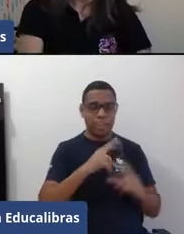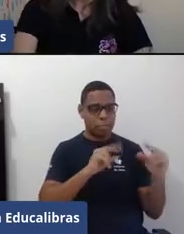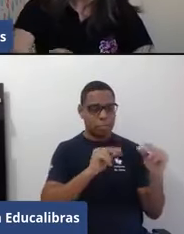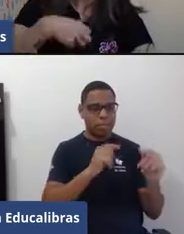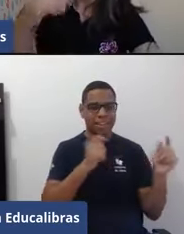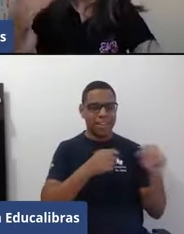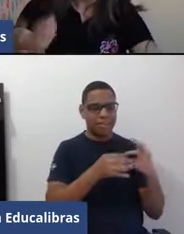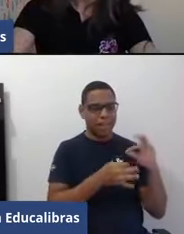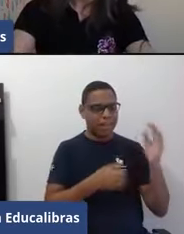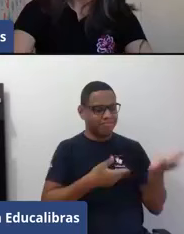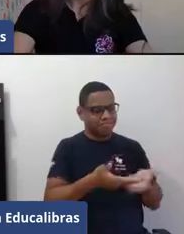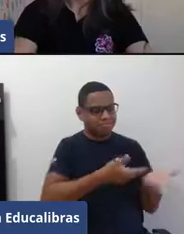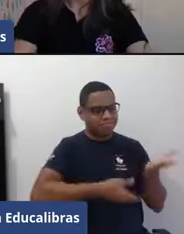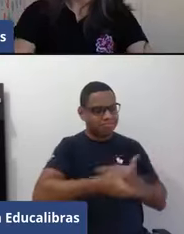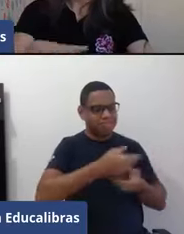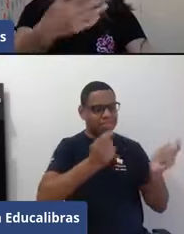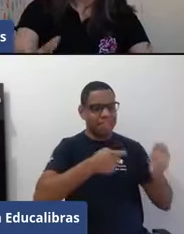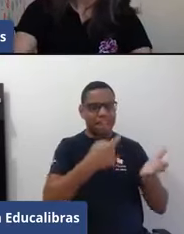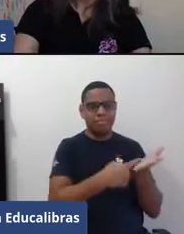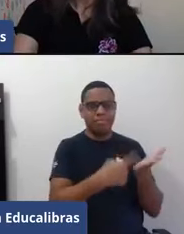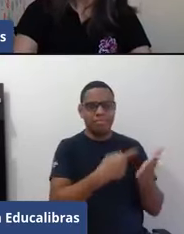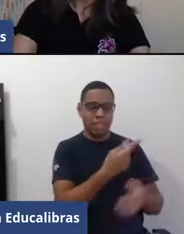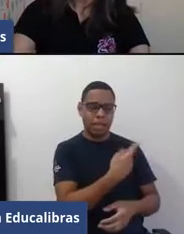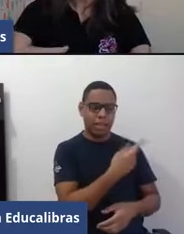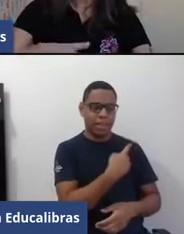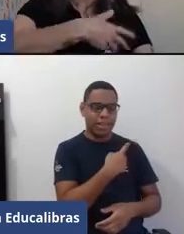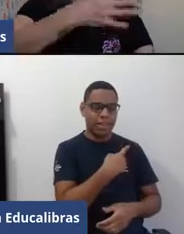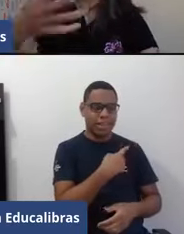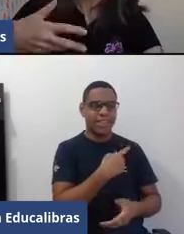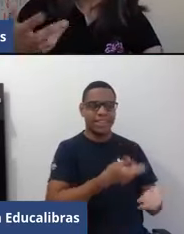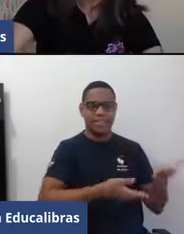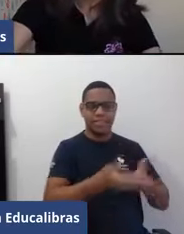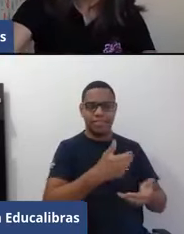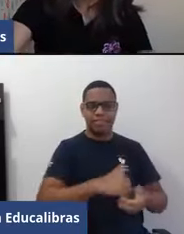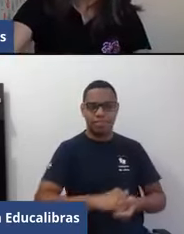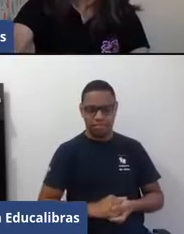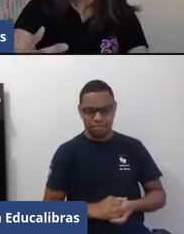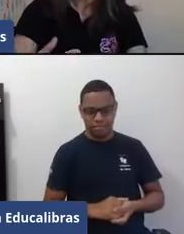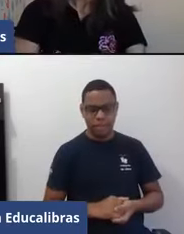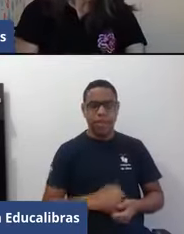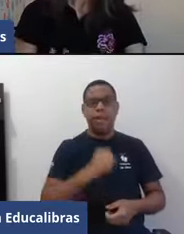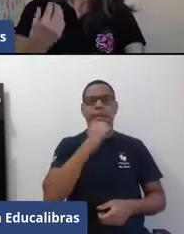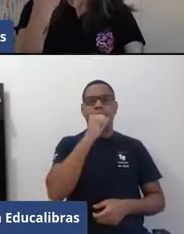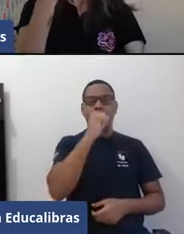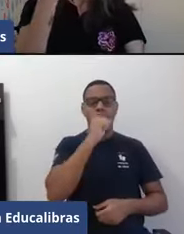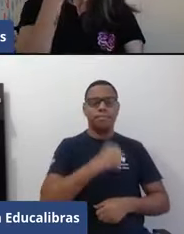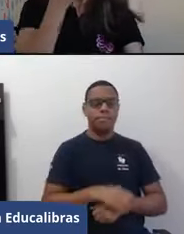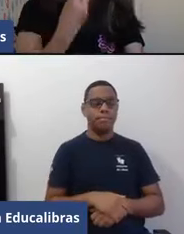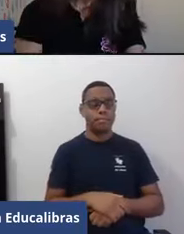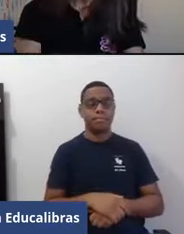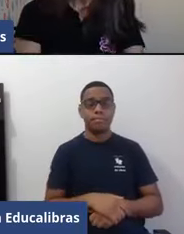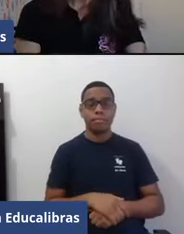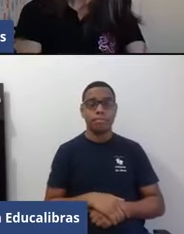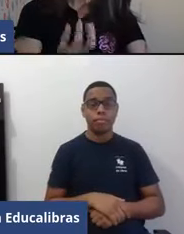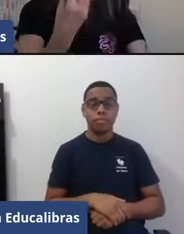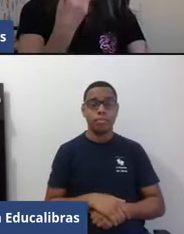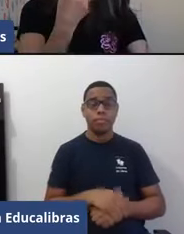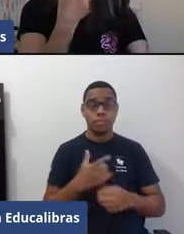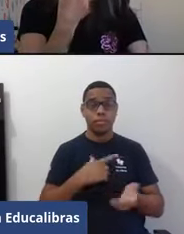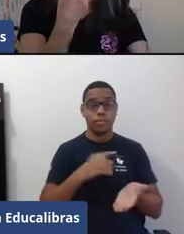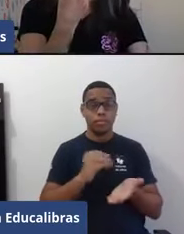para trocar e fortalecer ainda mais as nossas ideias, nossos projetos, é que o que falta,